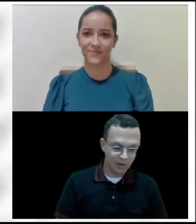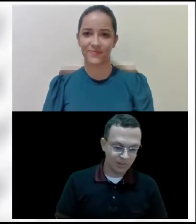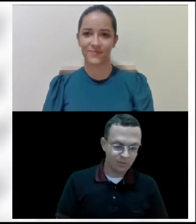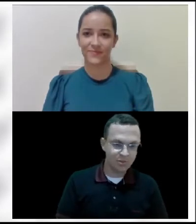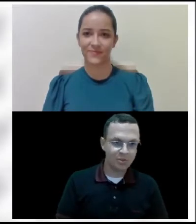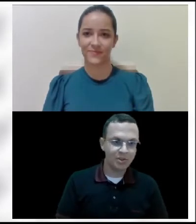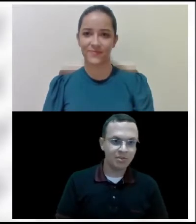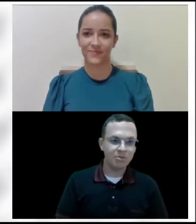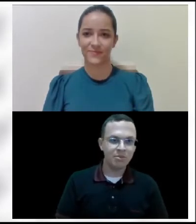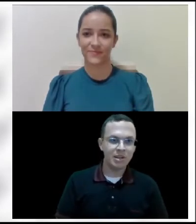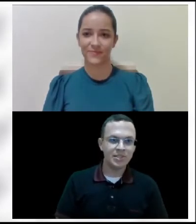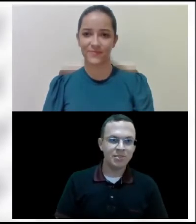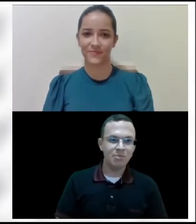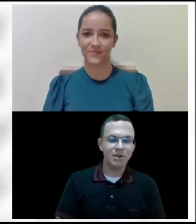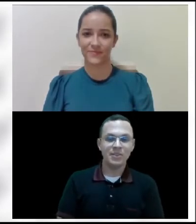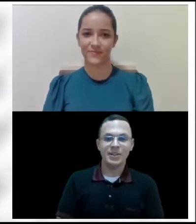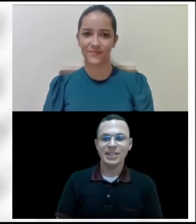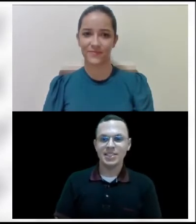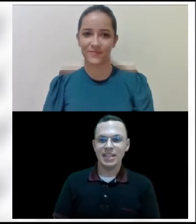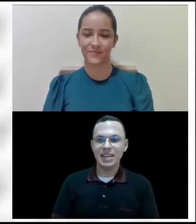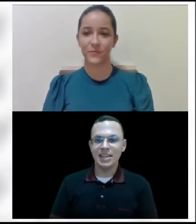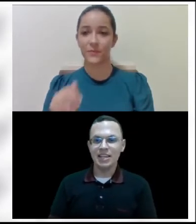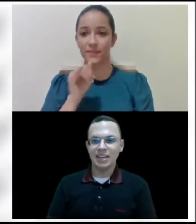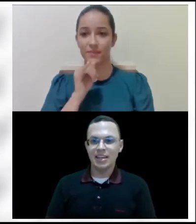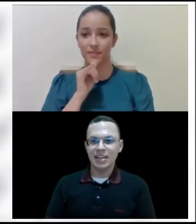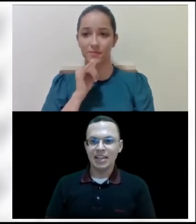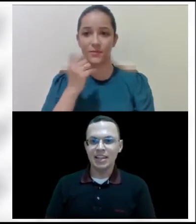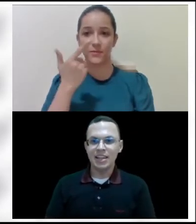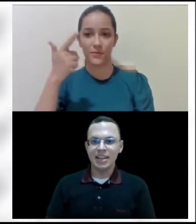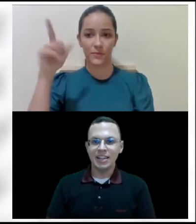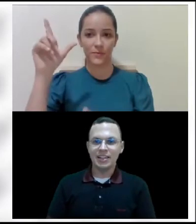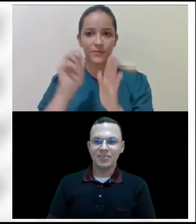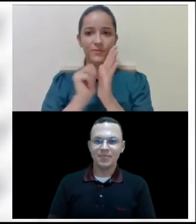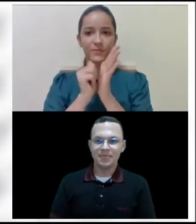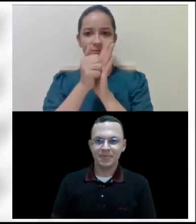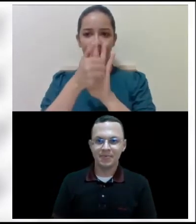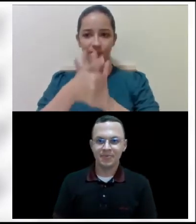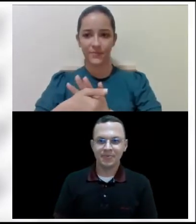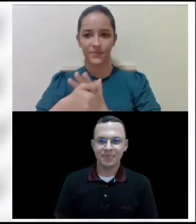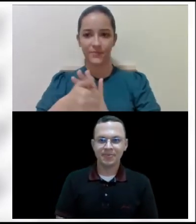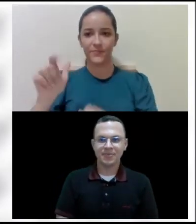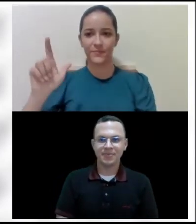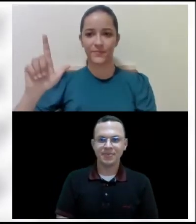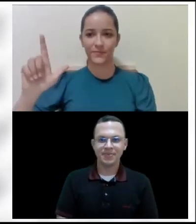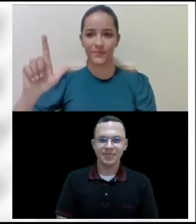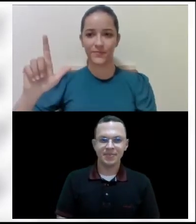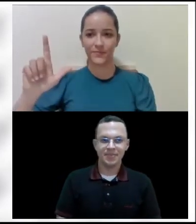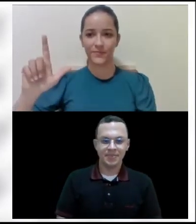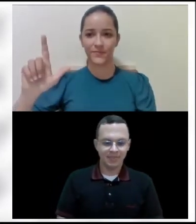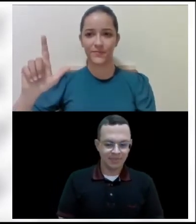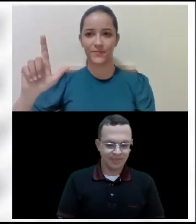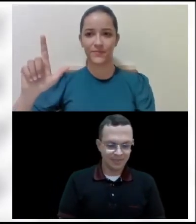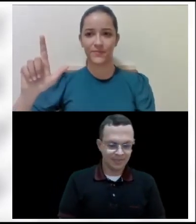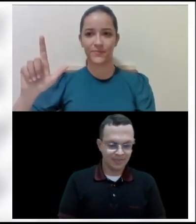Pronto, agora vamos ver outra configuração de mão. Essa aqui em L.